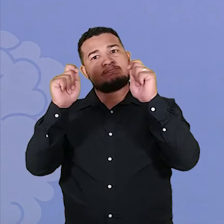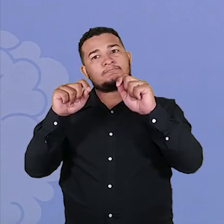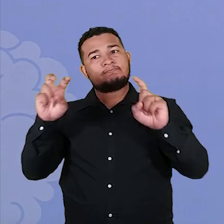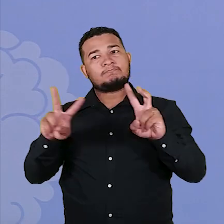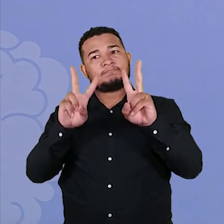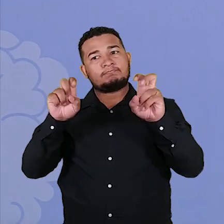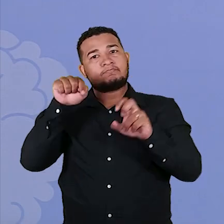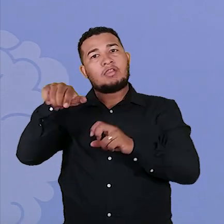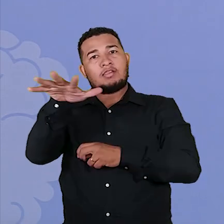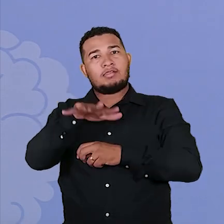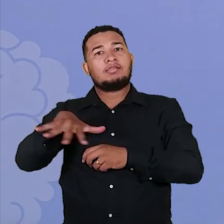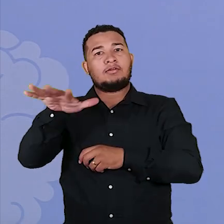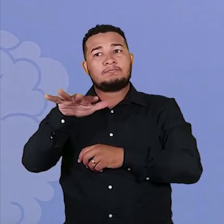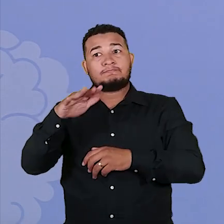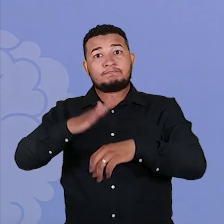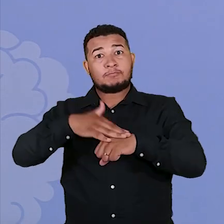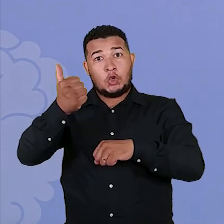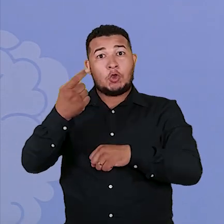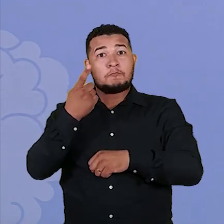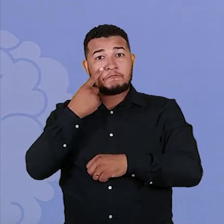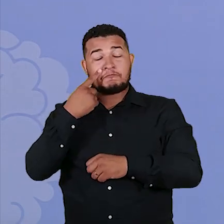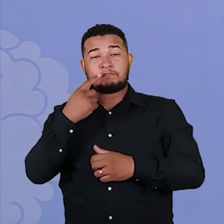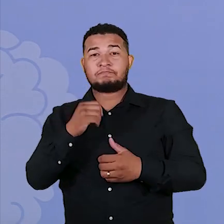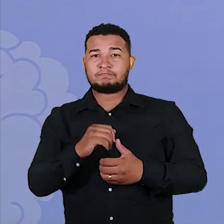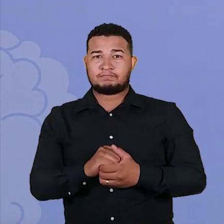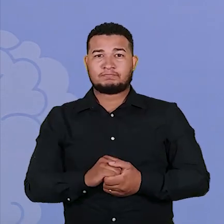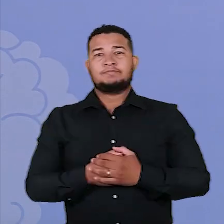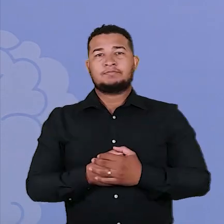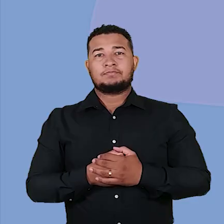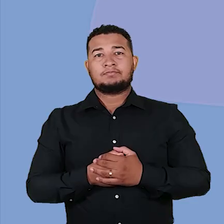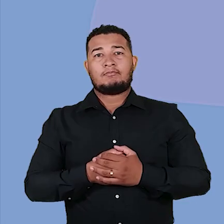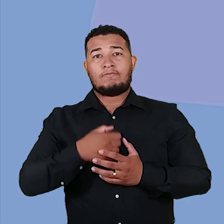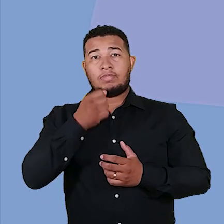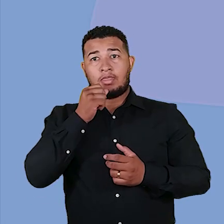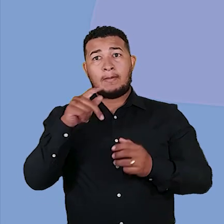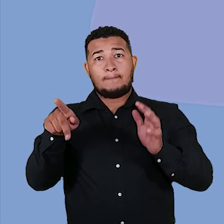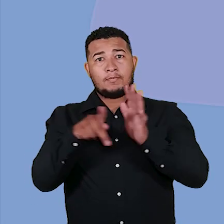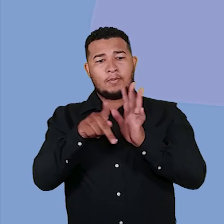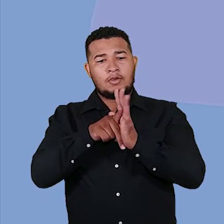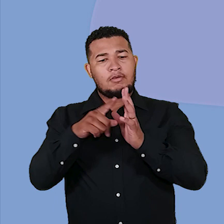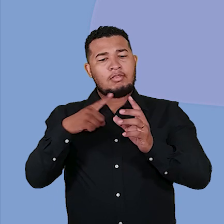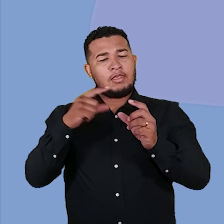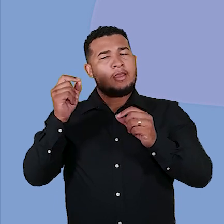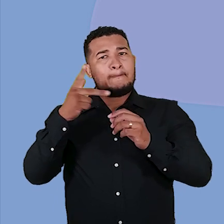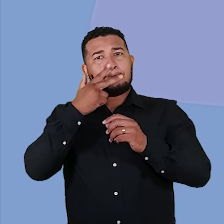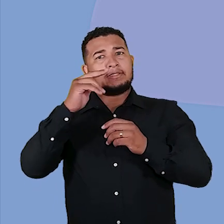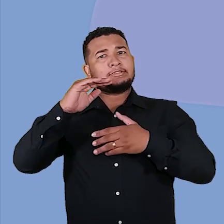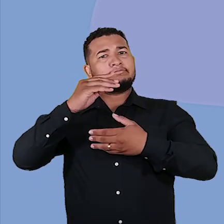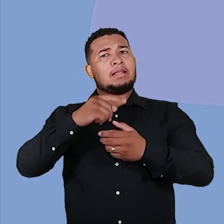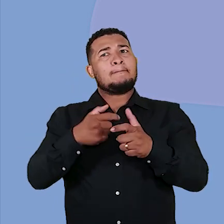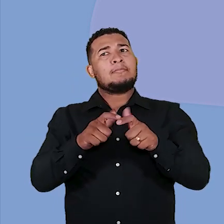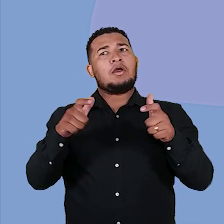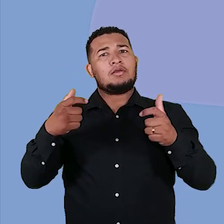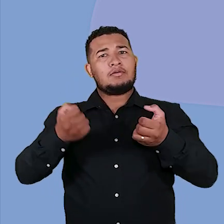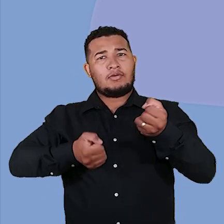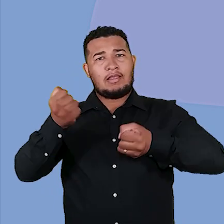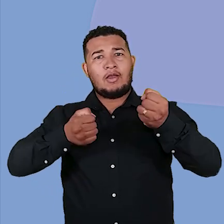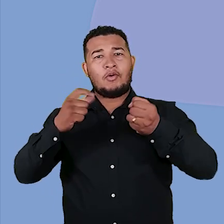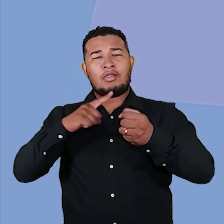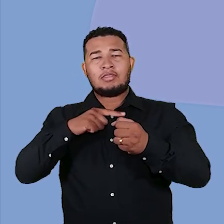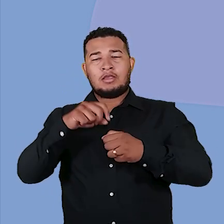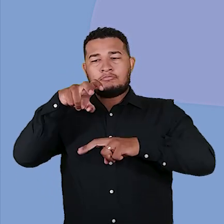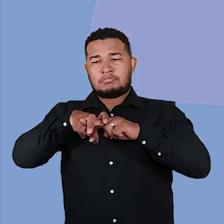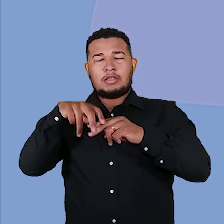com raciocínio sobre aquele assunto por melhor vamos lá primeira questão e os encostos de cabeça estão